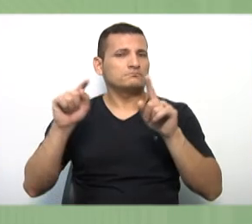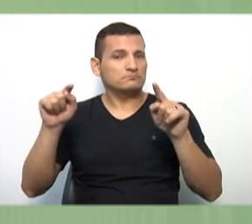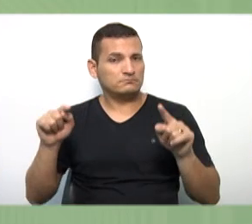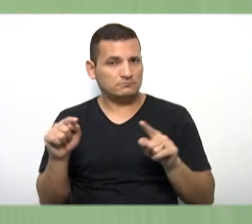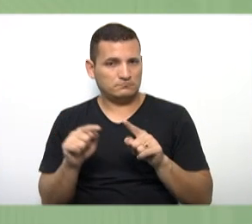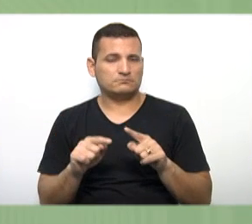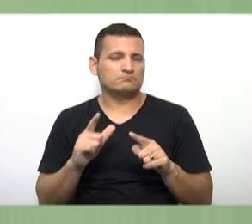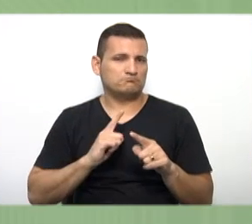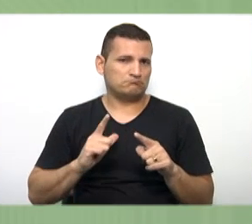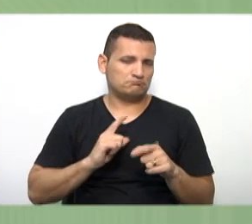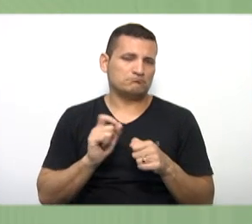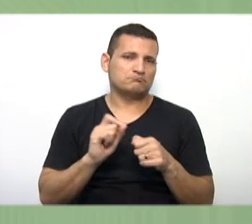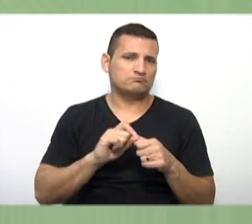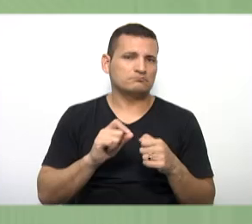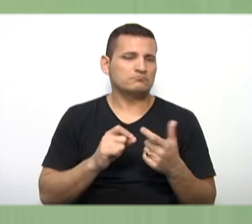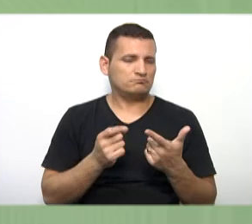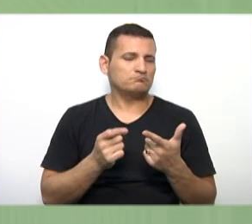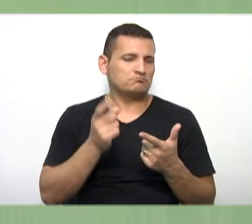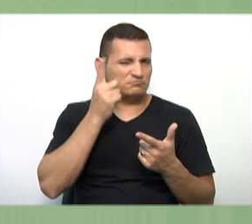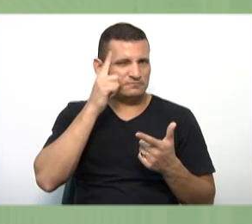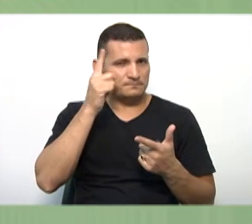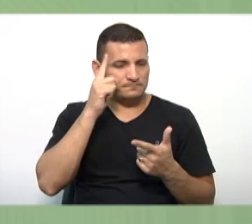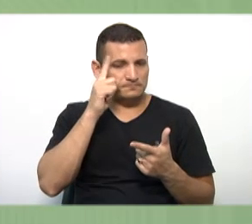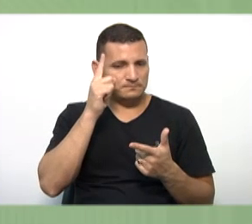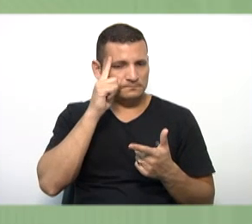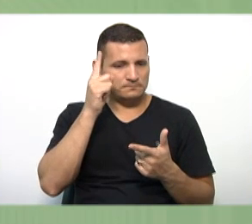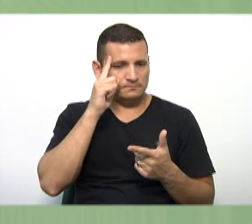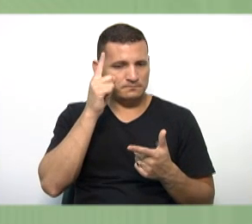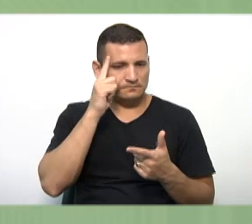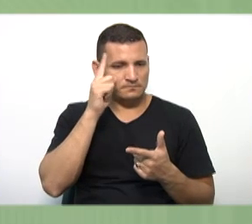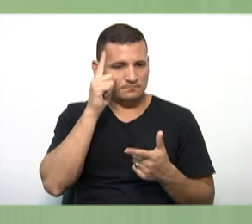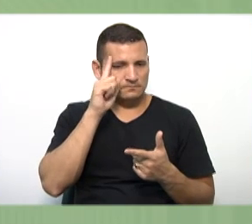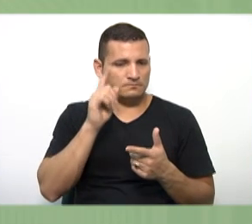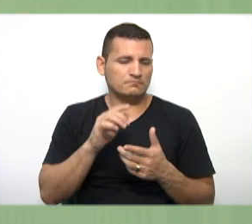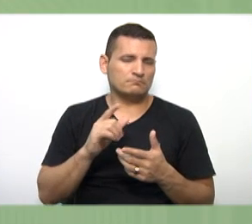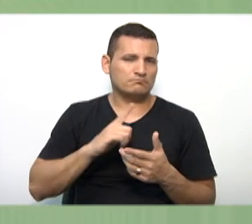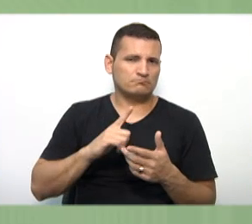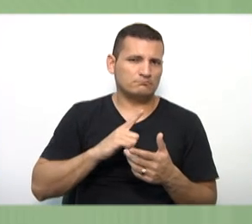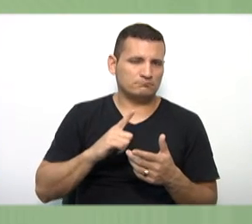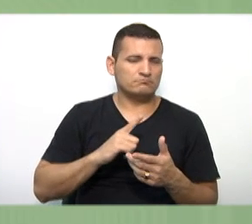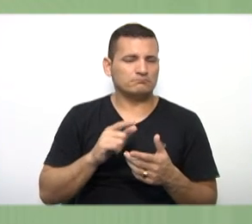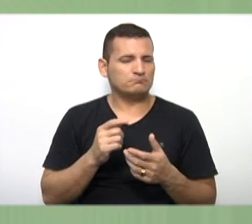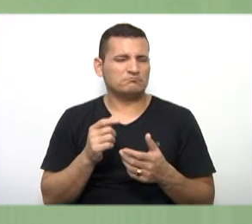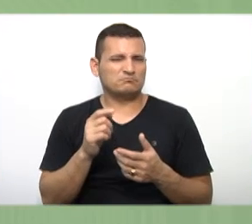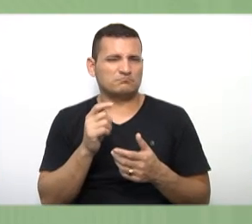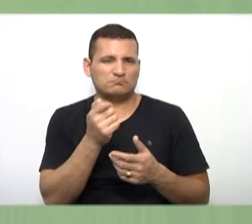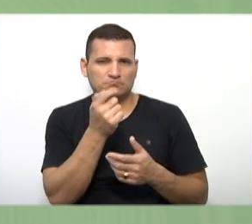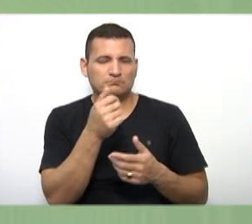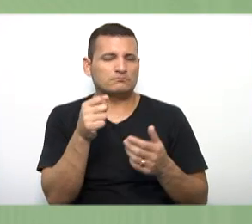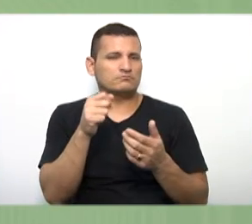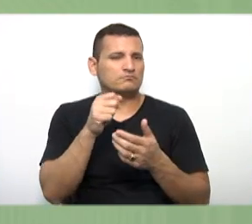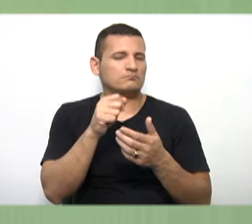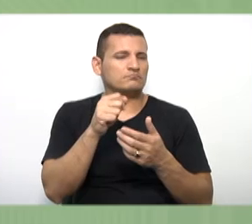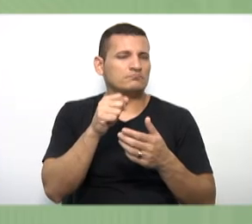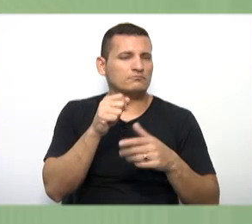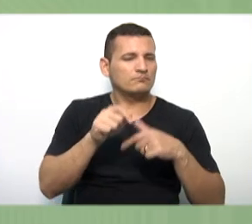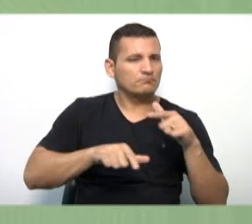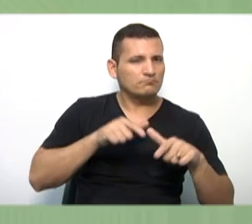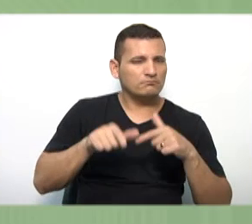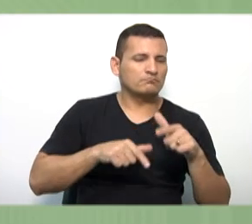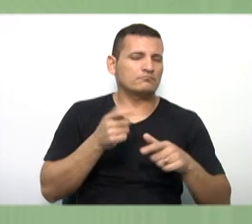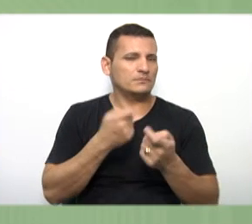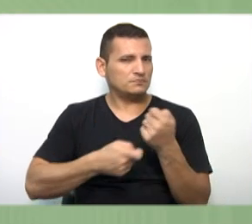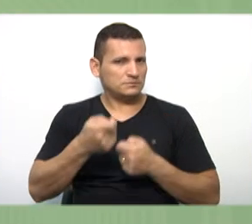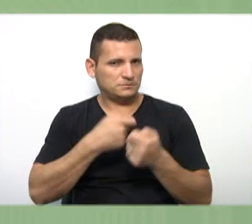desempenham rotineiramente, sendo compostas por poucas atividades administrativas. Então, as habilidades